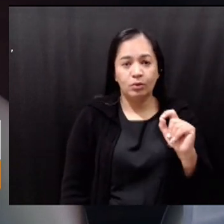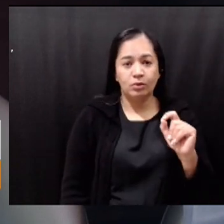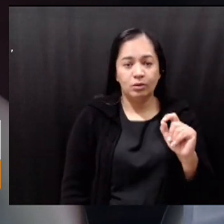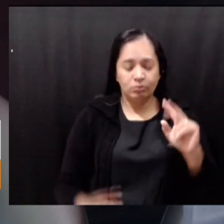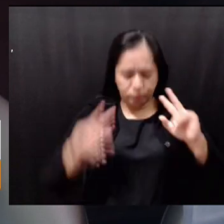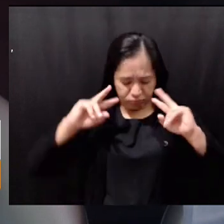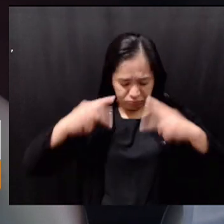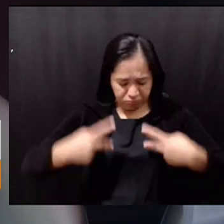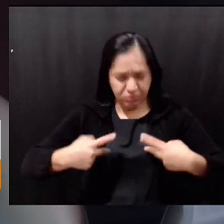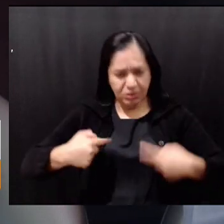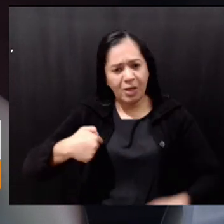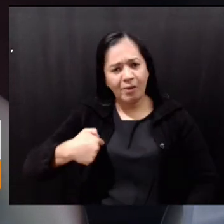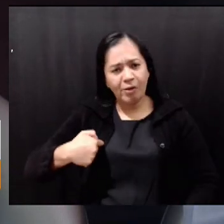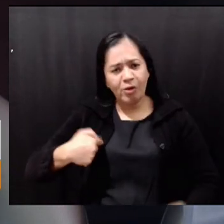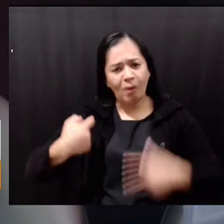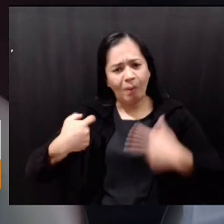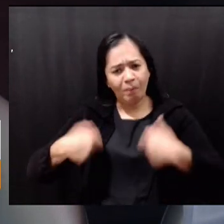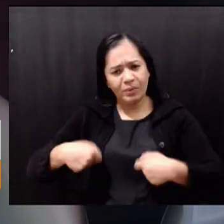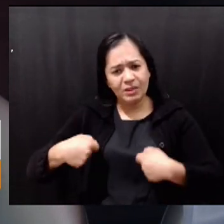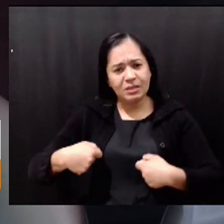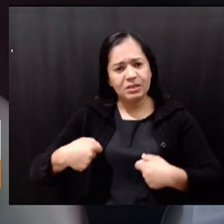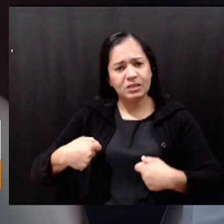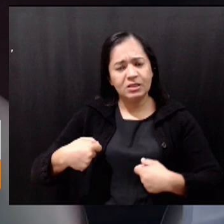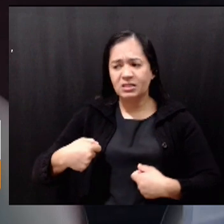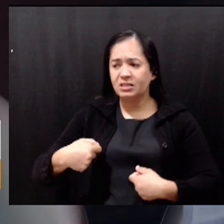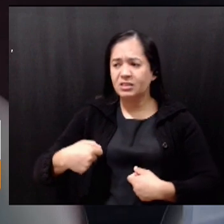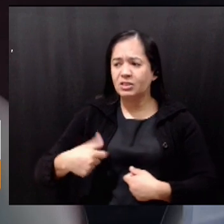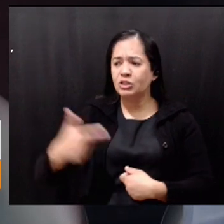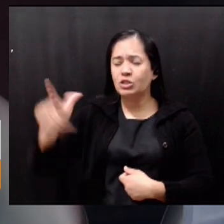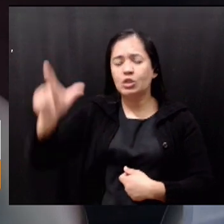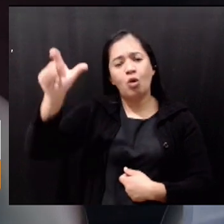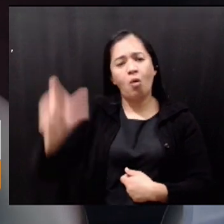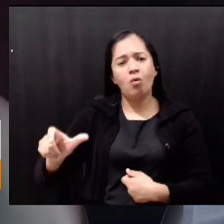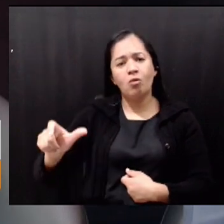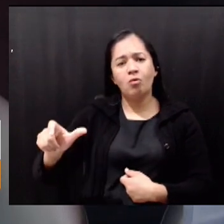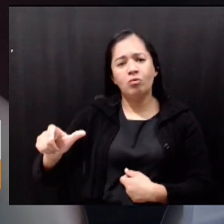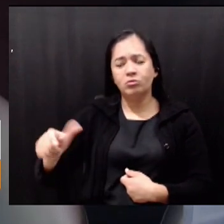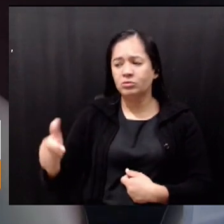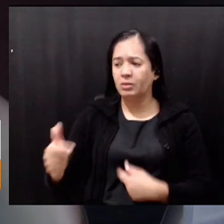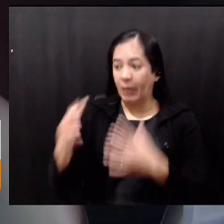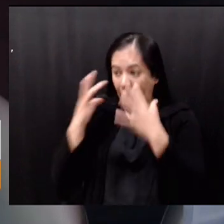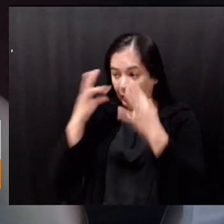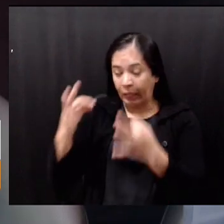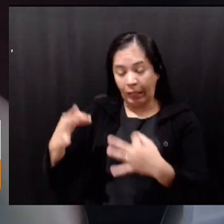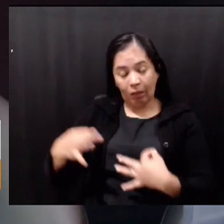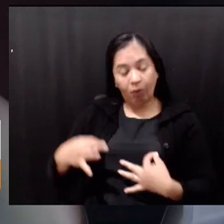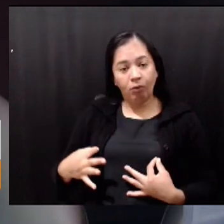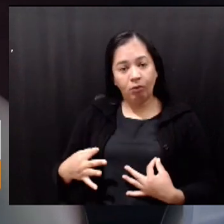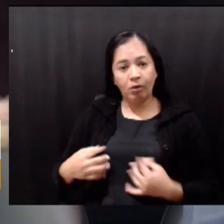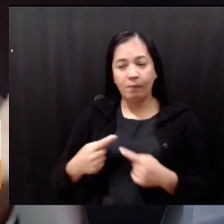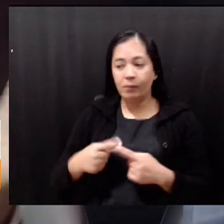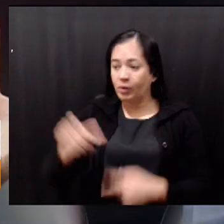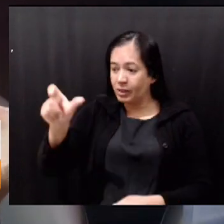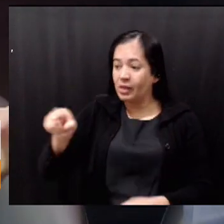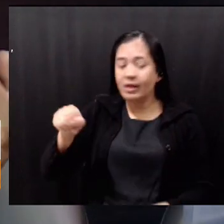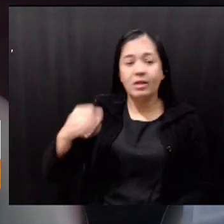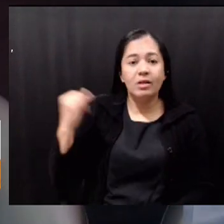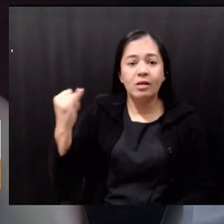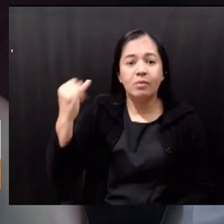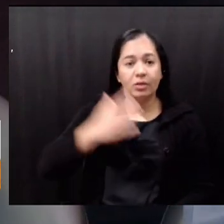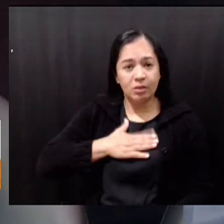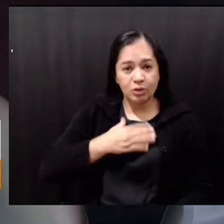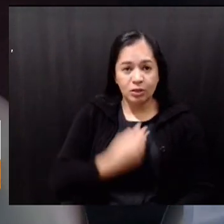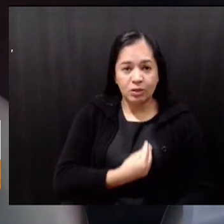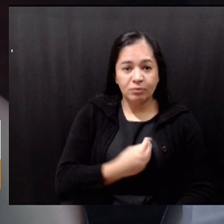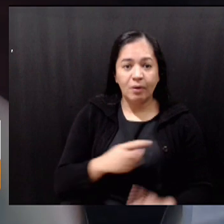realmente preciso tanto desse olhar do outro, né? O sujeito fulano é importante para mim, né? E é engraçado porque há um